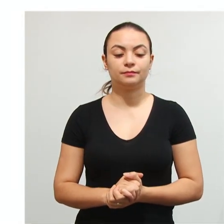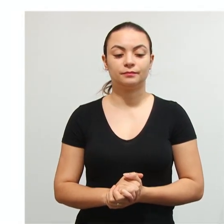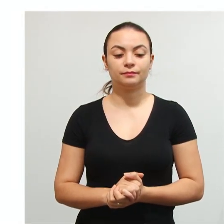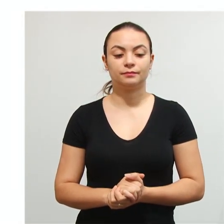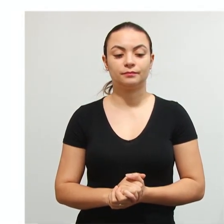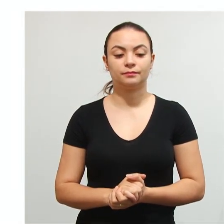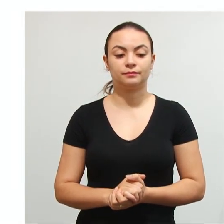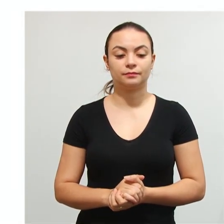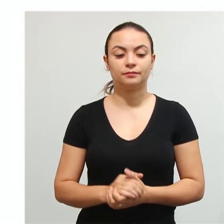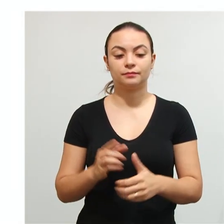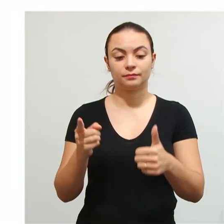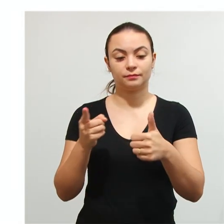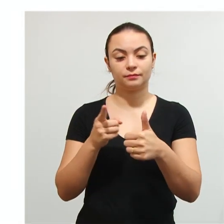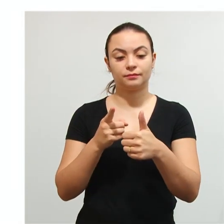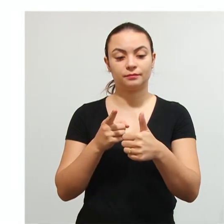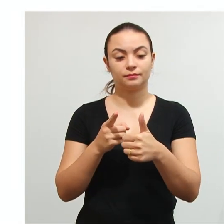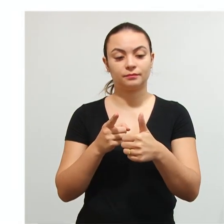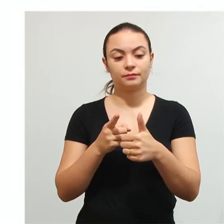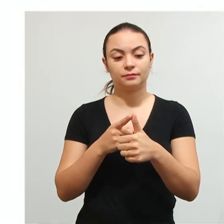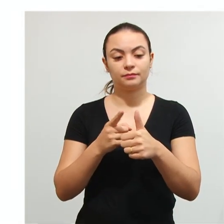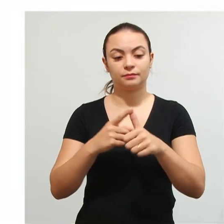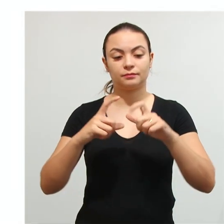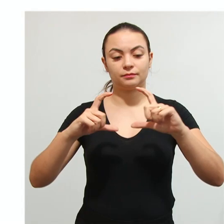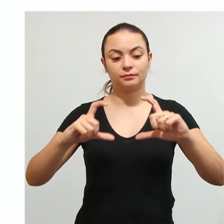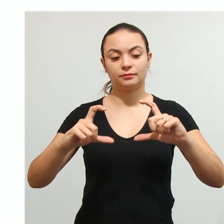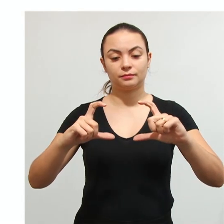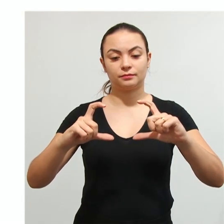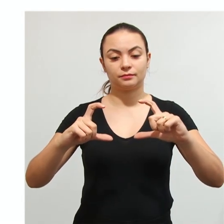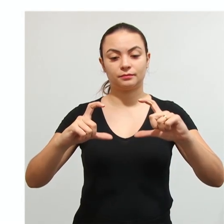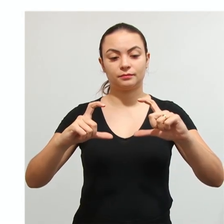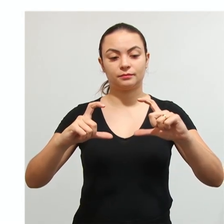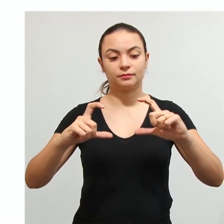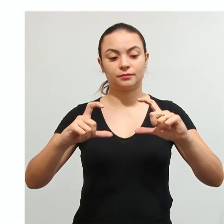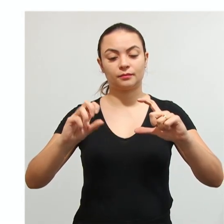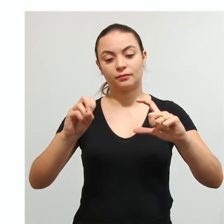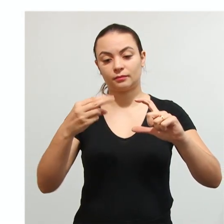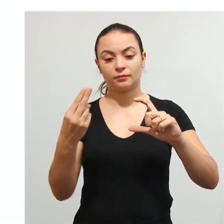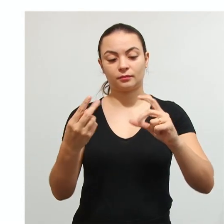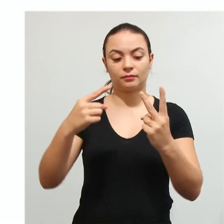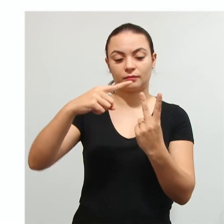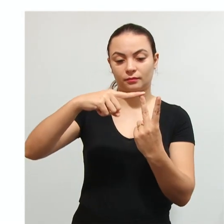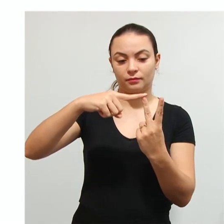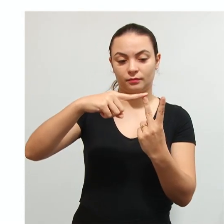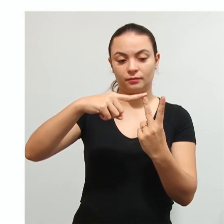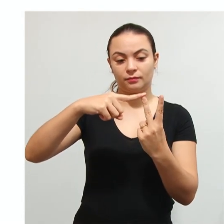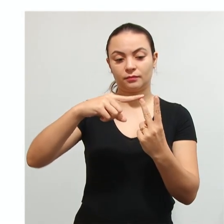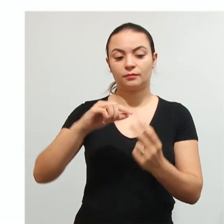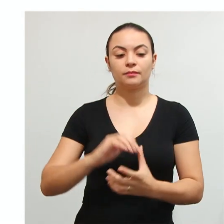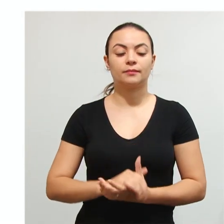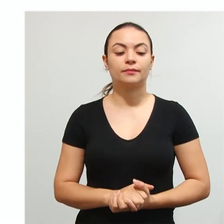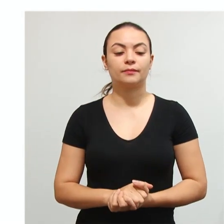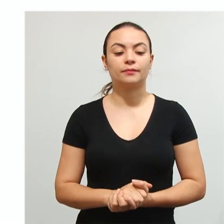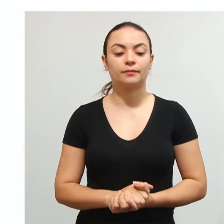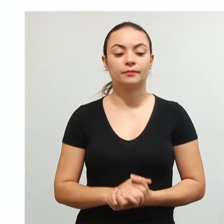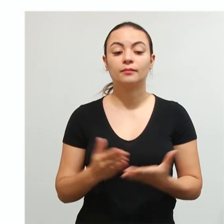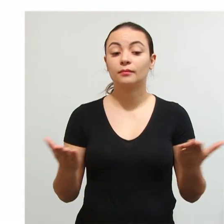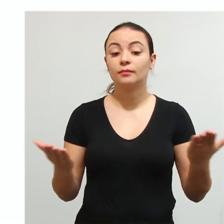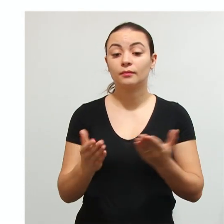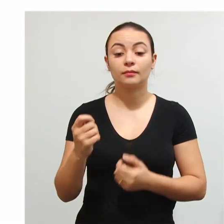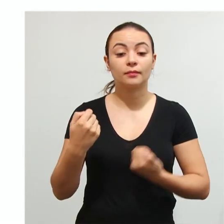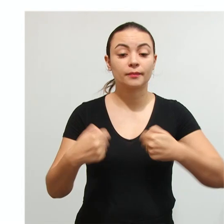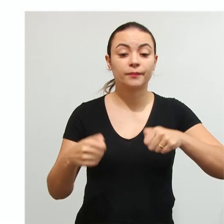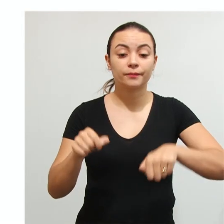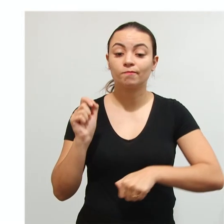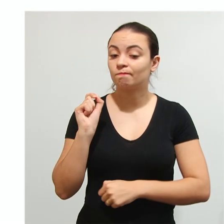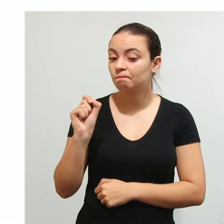raiz décima segunda de 1,03 - 1 que que a gente precisa fazer agora a gente